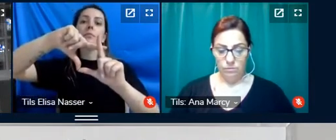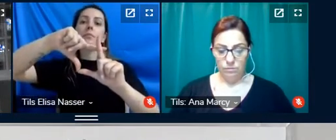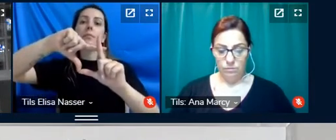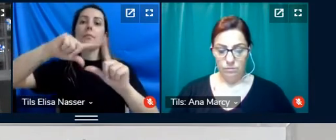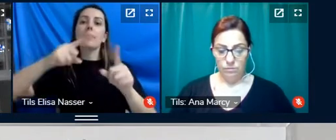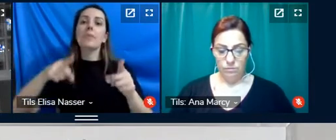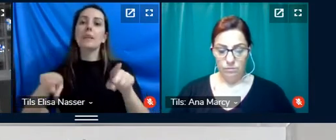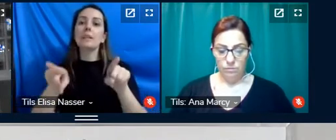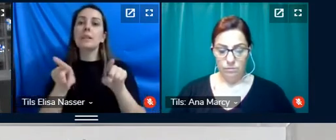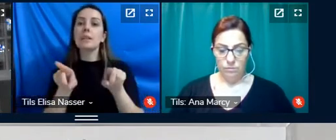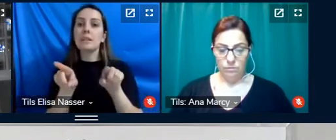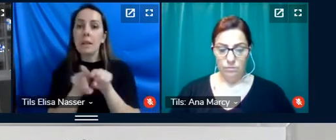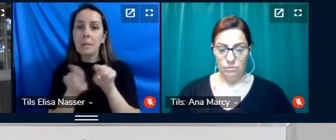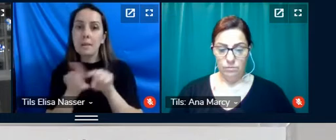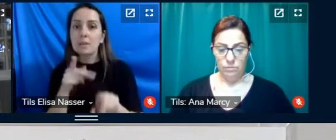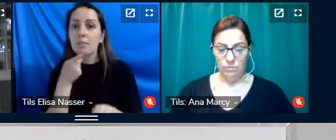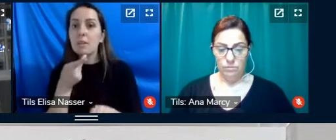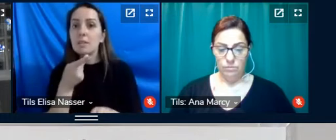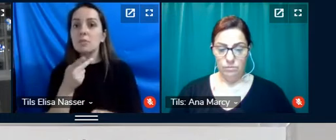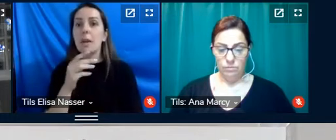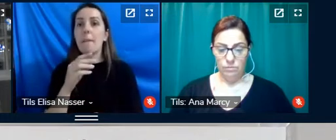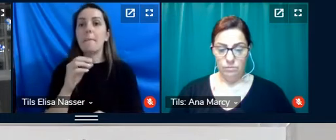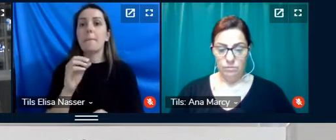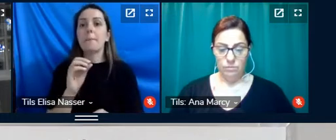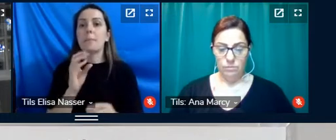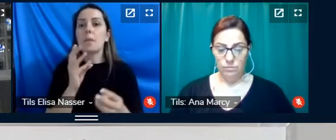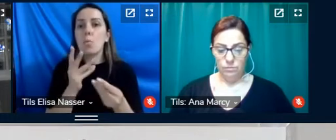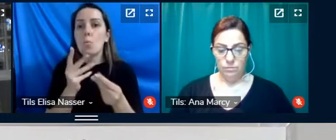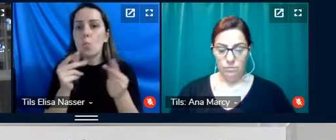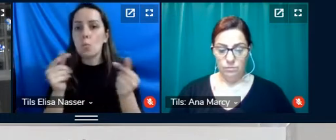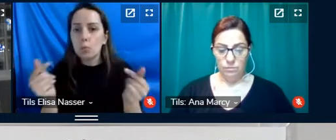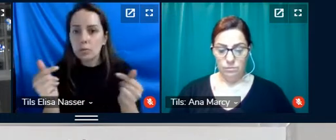poderia reescrever isso aqui dessa forma, poderia.